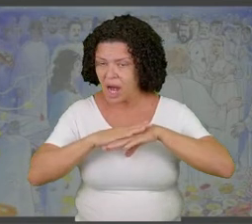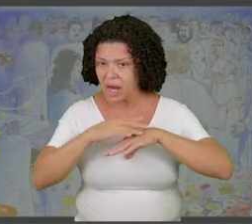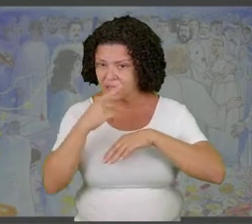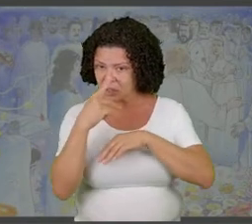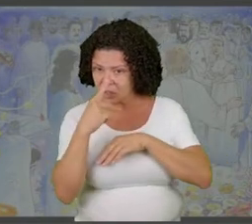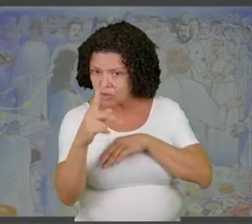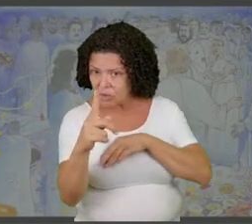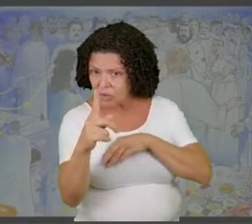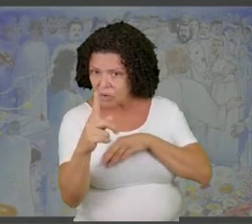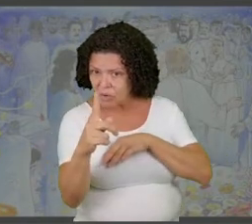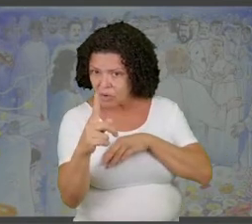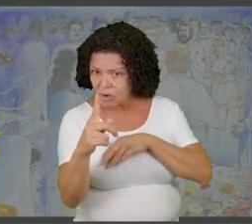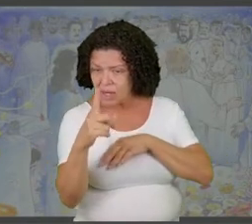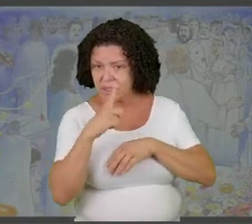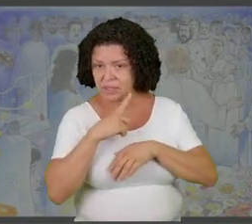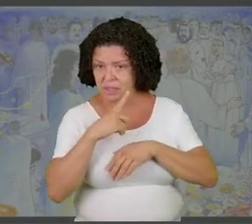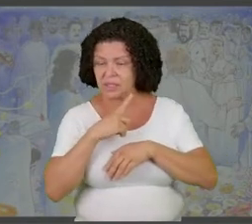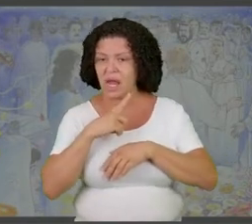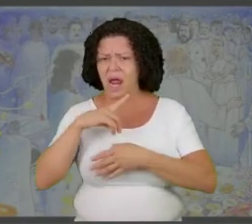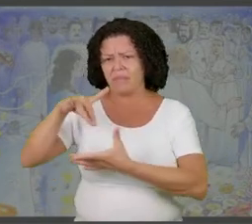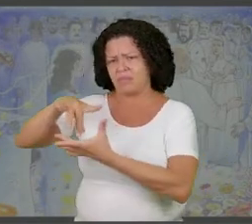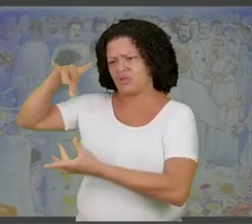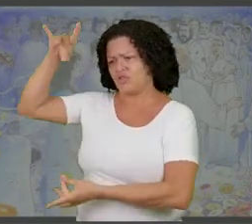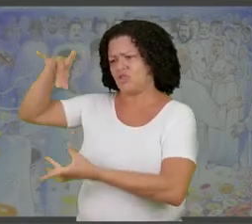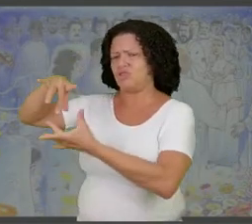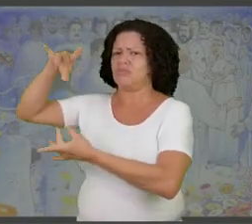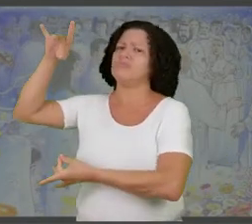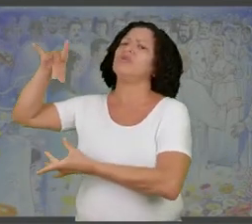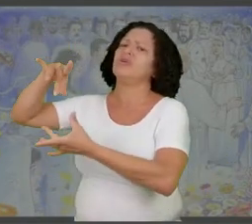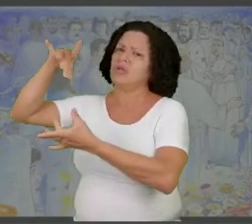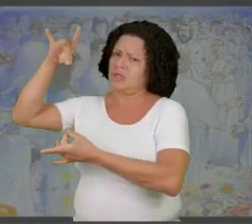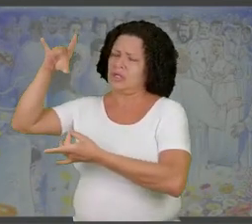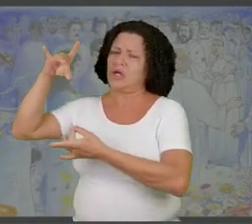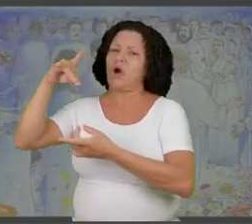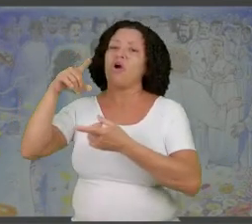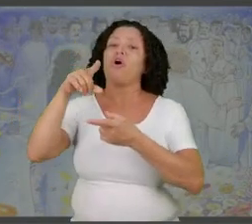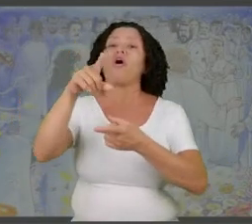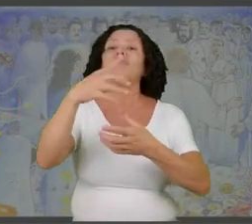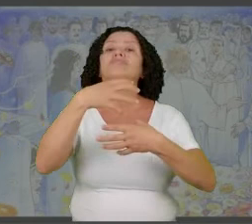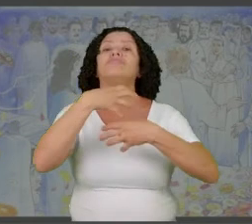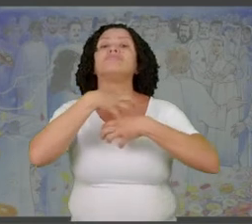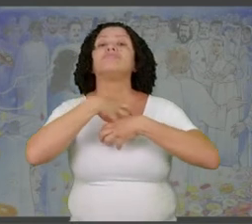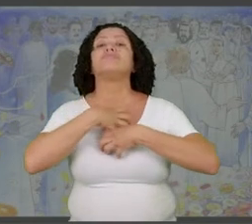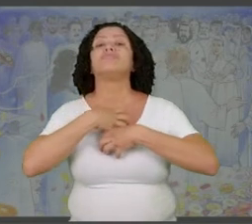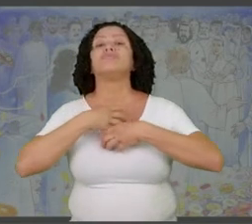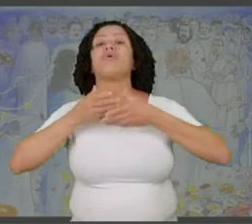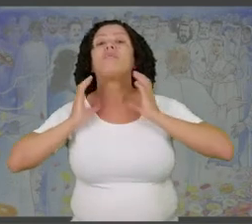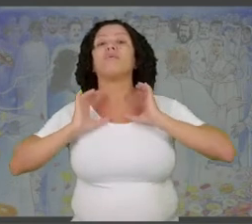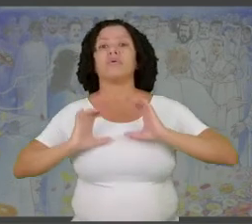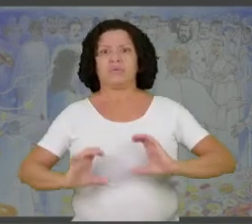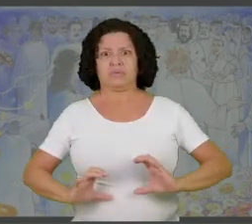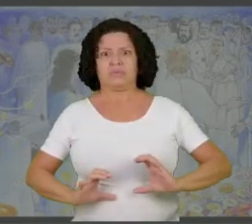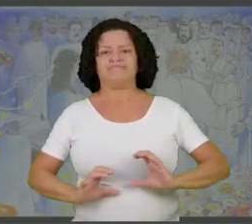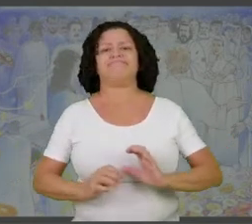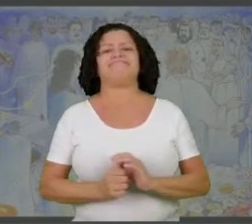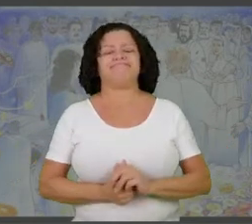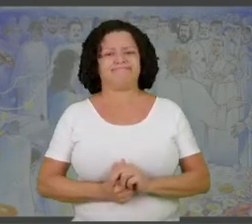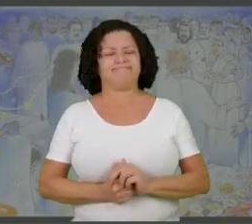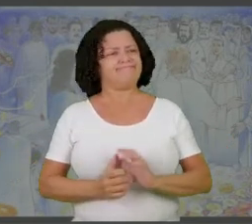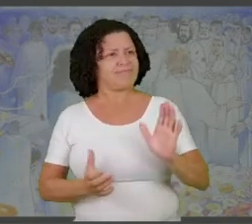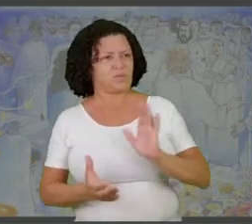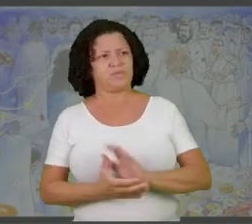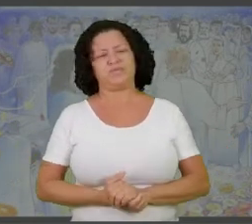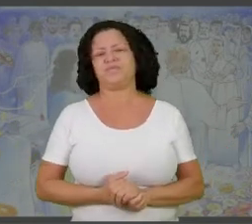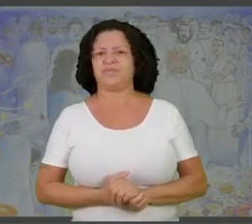fina, né? Temos companhias espirituais relacionadas ao nosso comportamento.